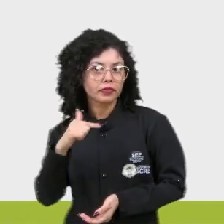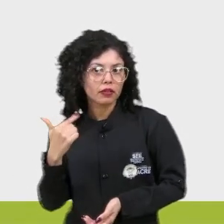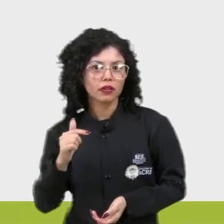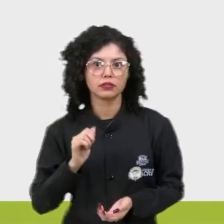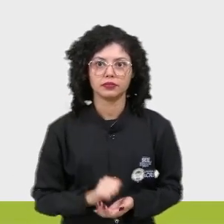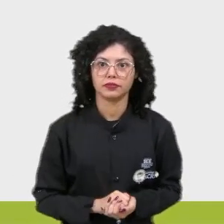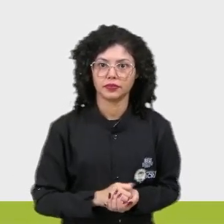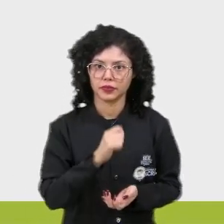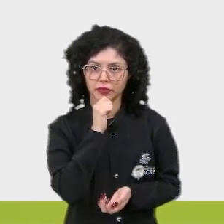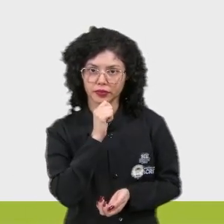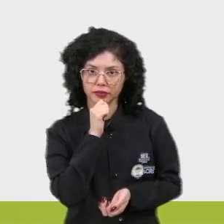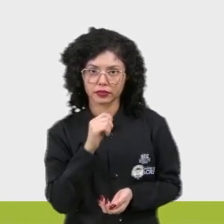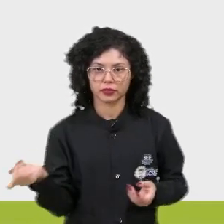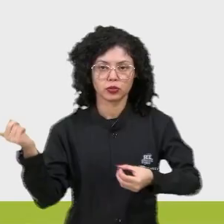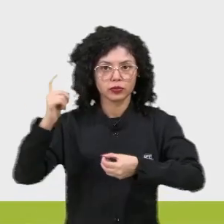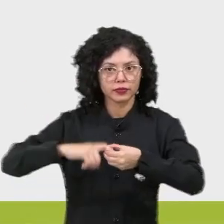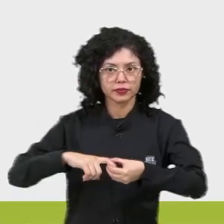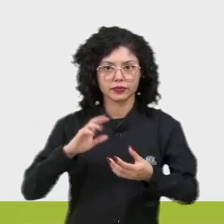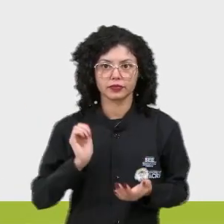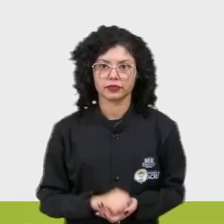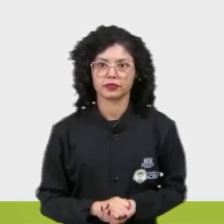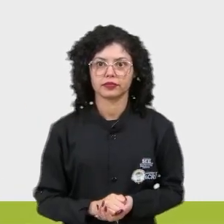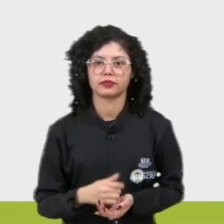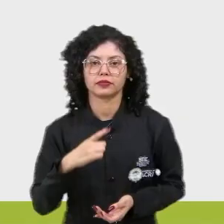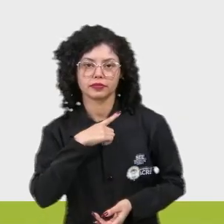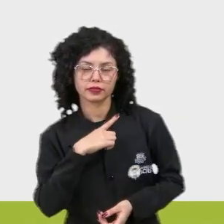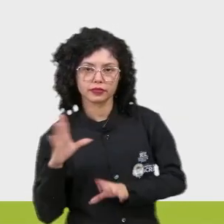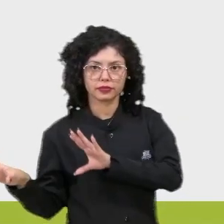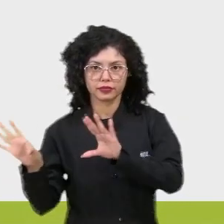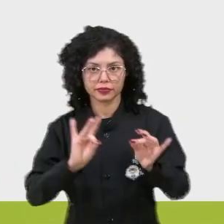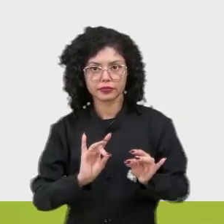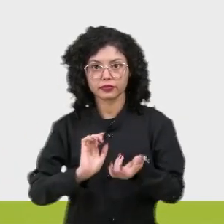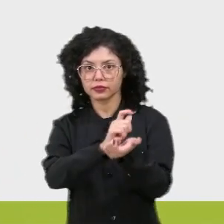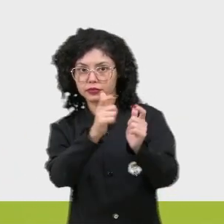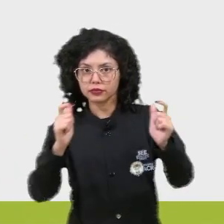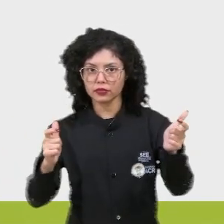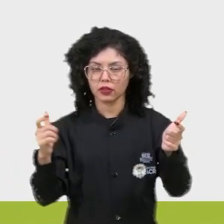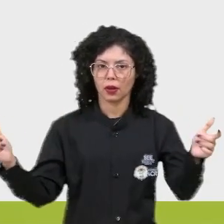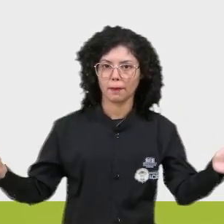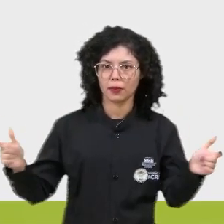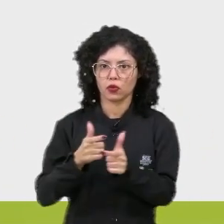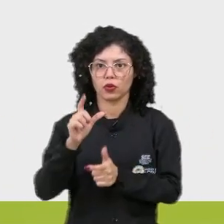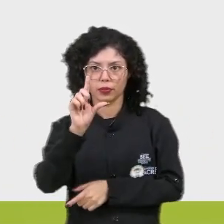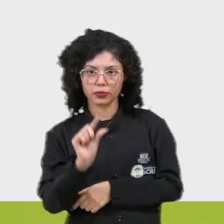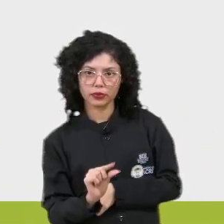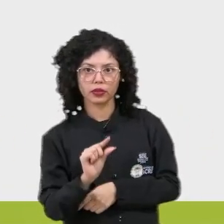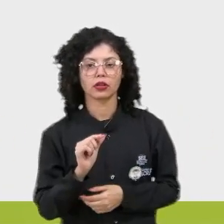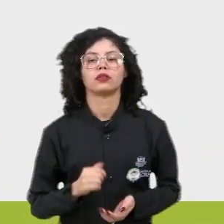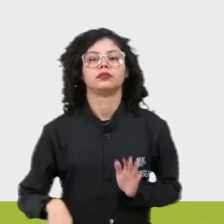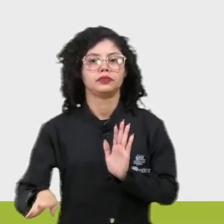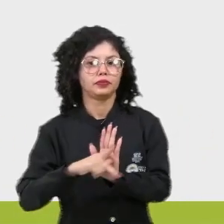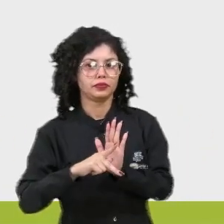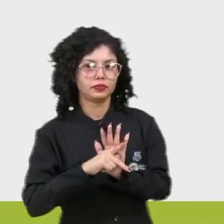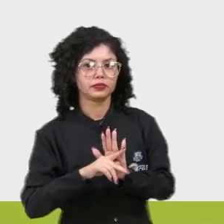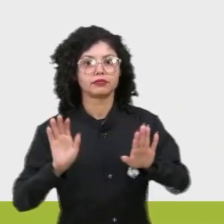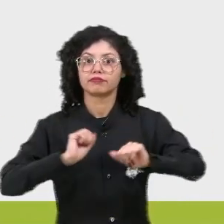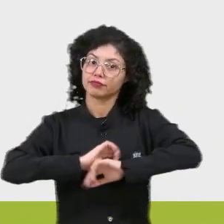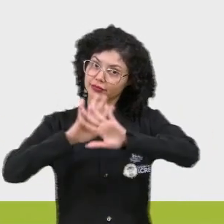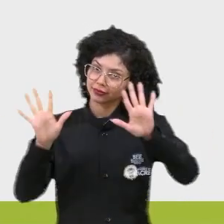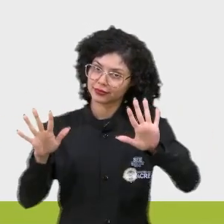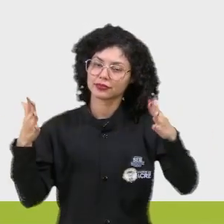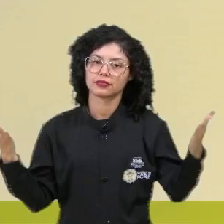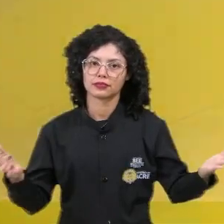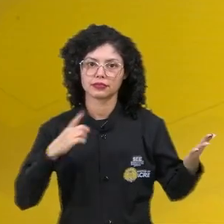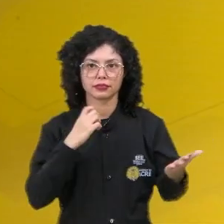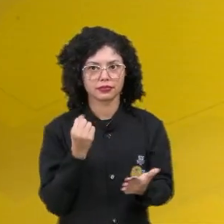esse investimento voltado, tá? Então, sendo capaz de levar muito mais cargas com menor consumo de combustível proporcional. Logicamente que